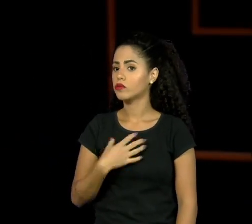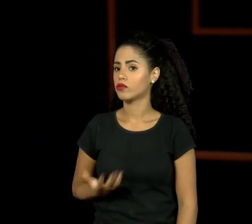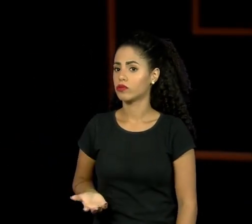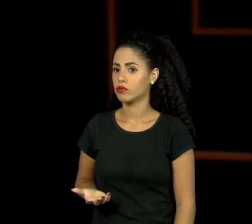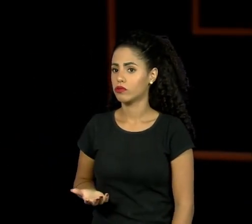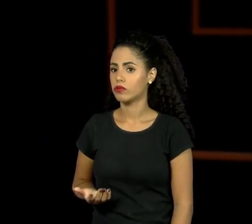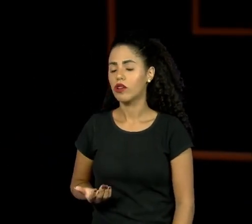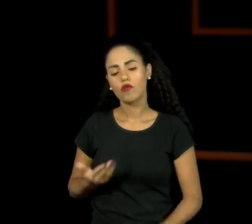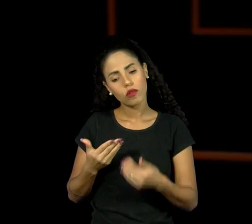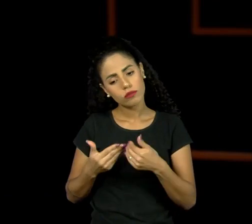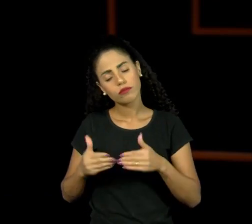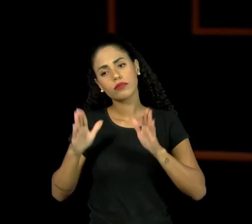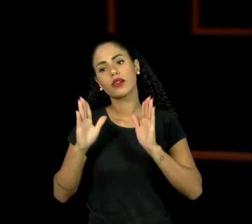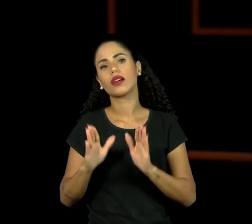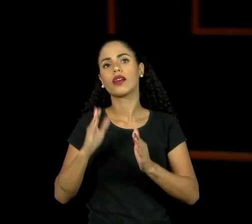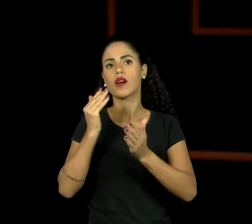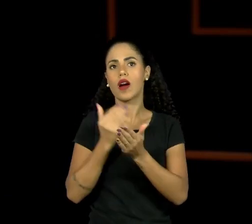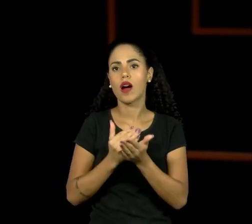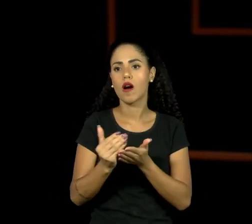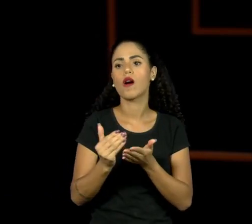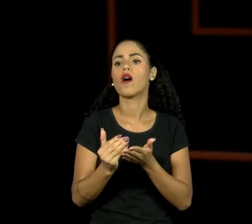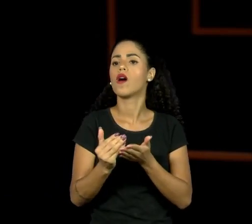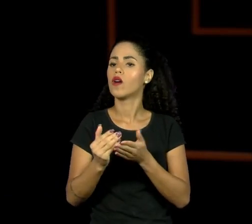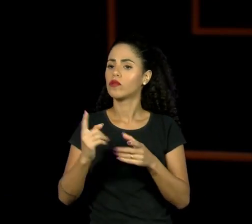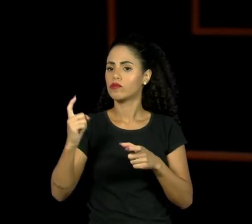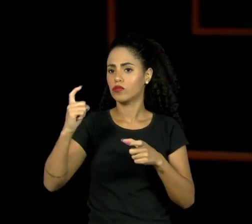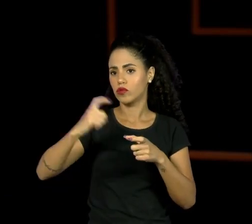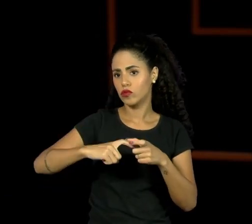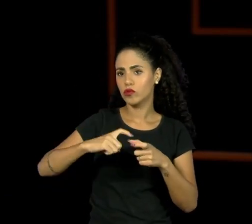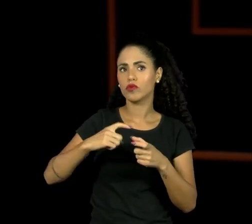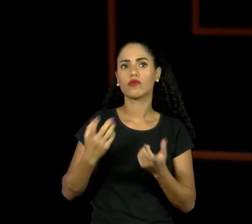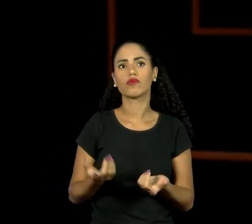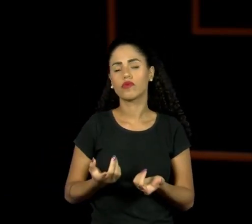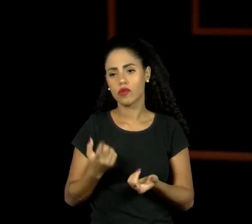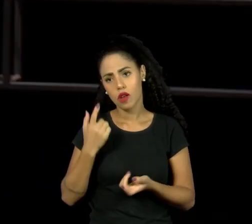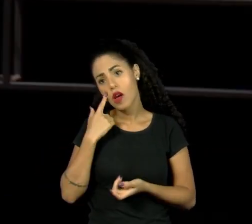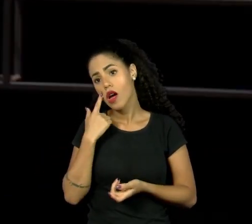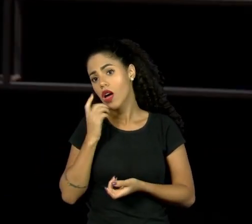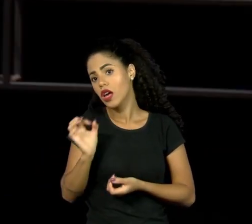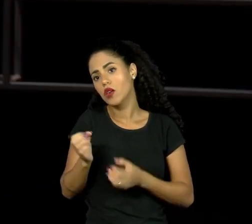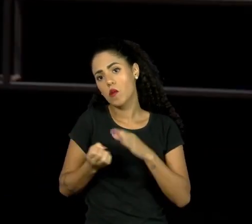isso. Inauguro e coloco o nome do disco de O Que Vier eu Traço.